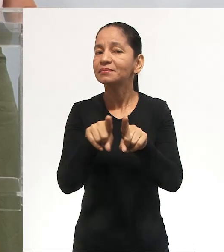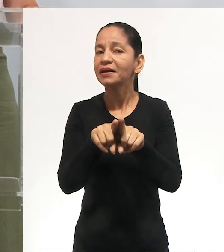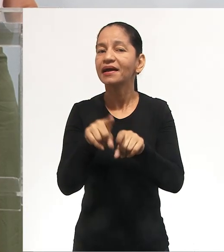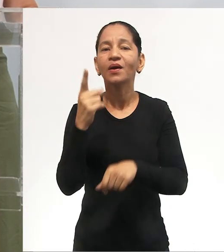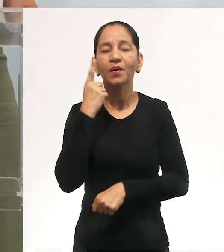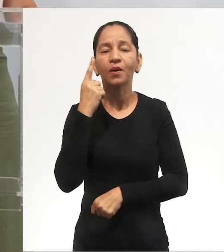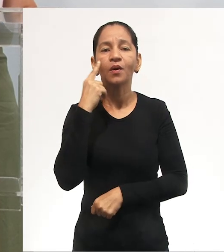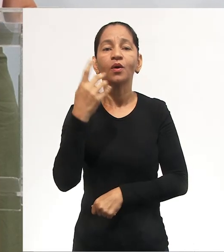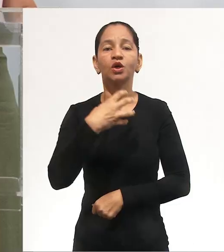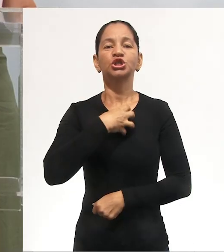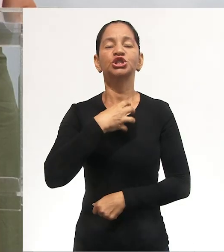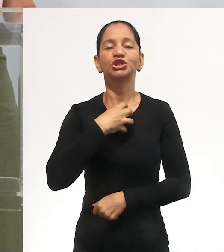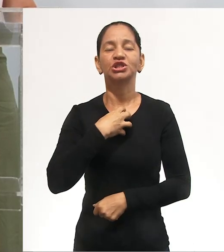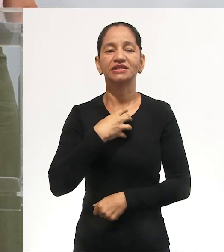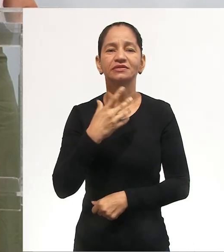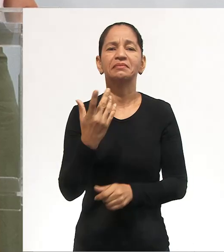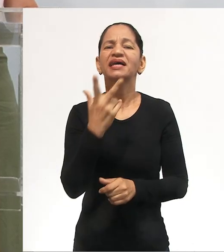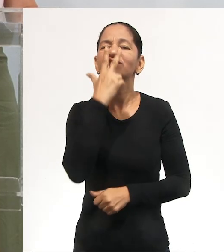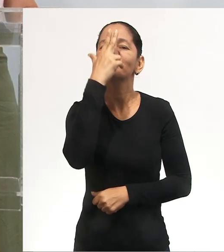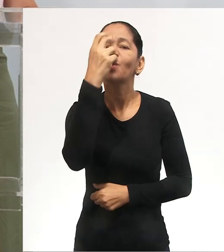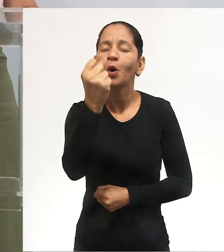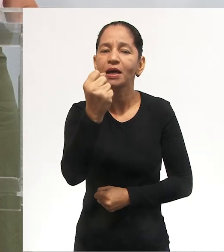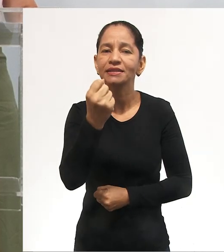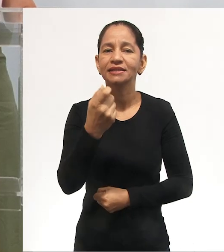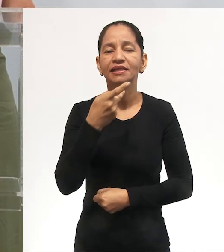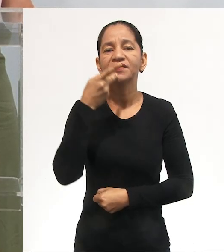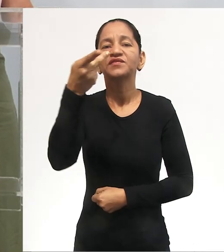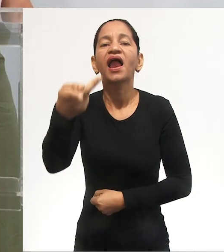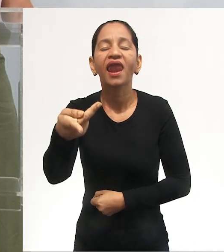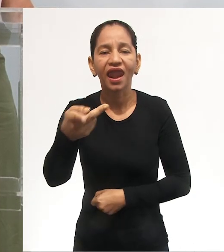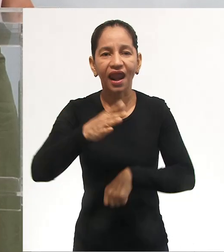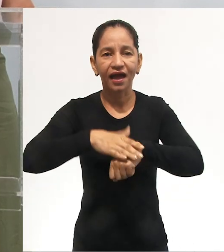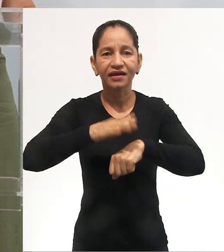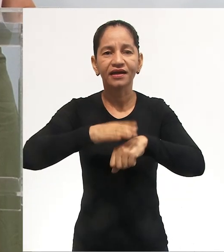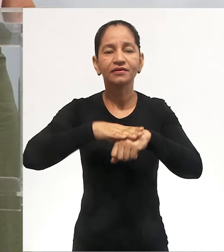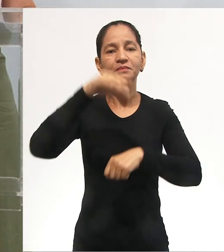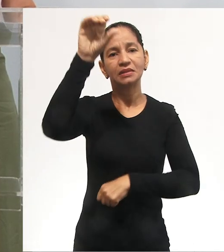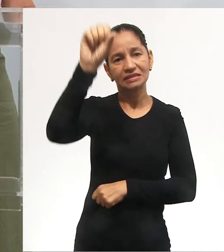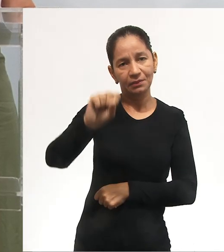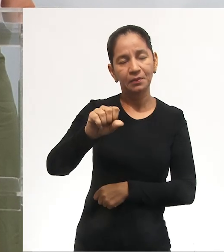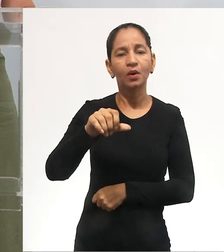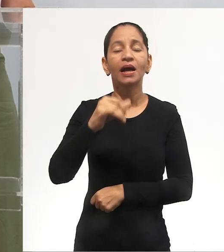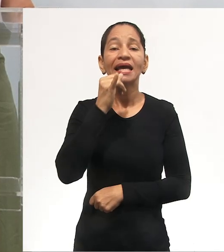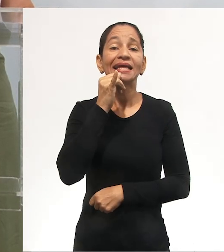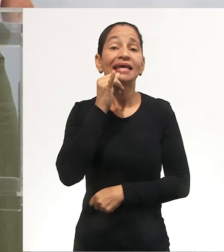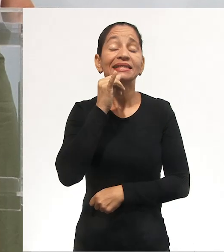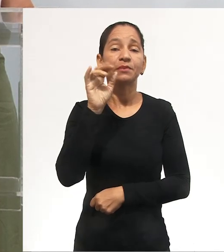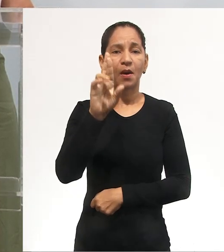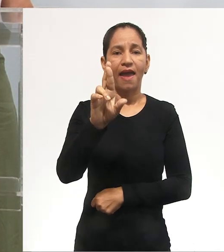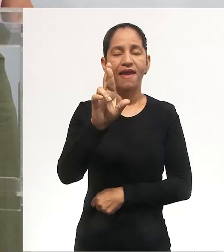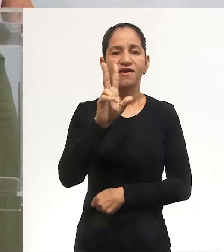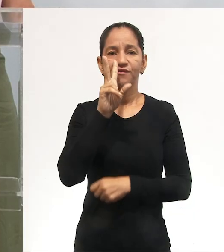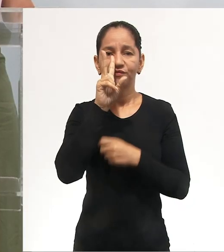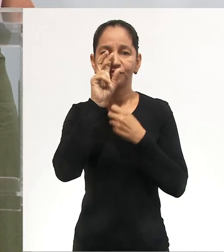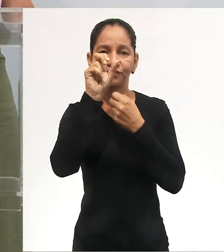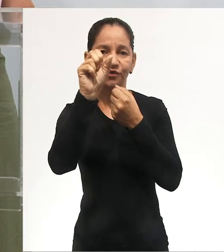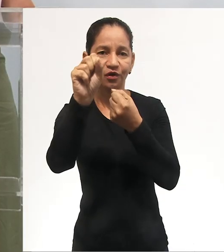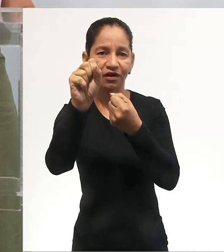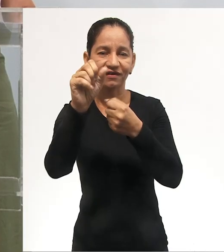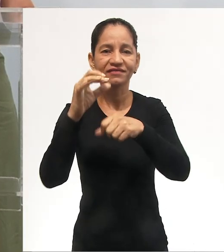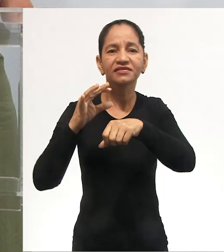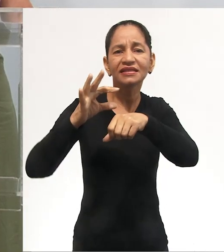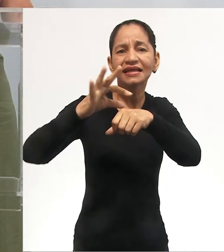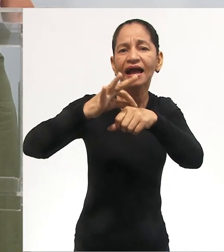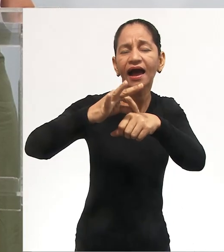do sotaque, que é mais marcante, né? O dia, tia, que eu falei do R, né? Do